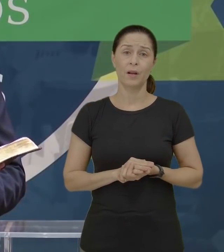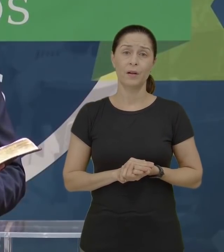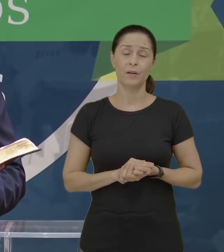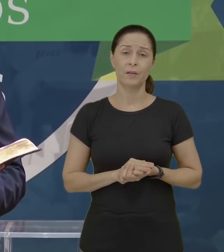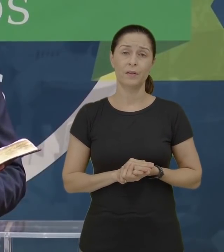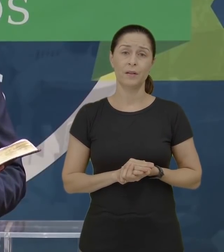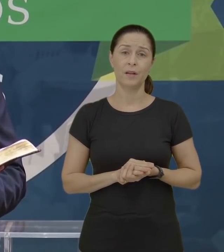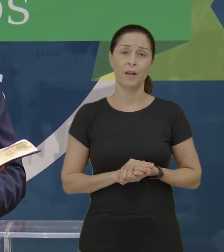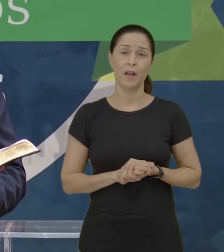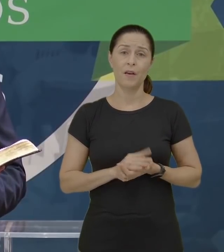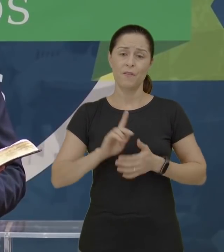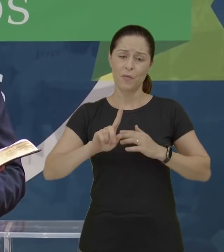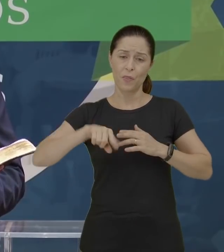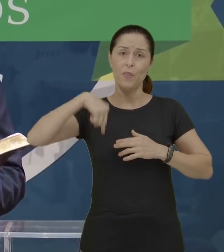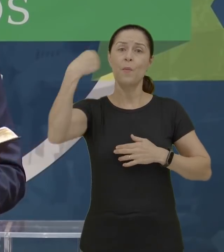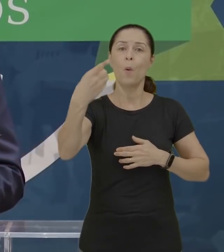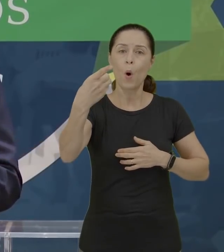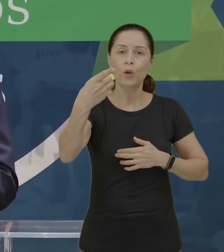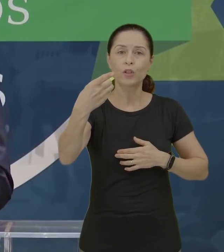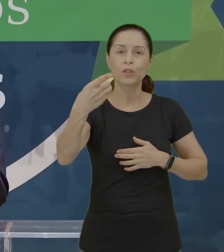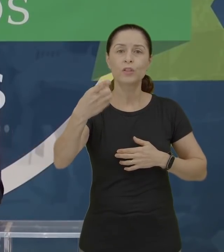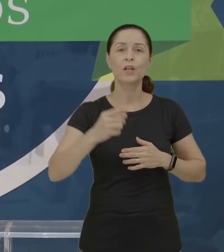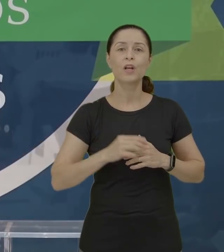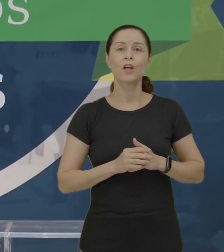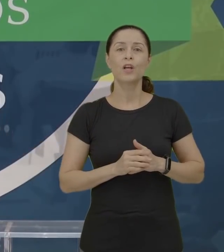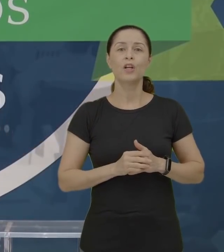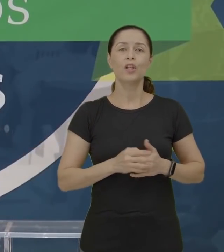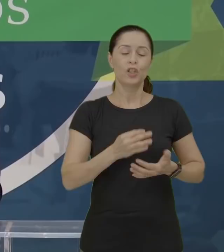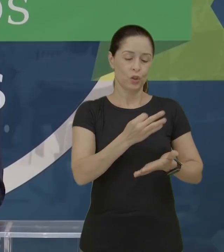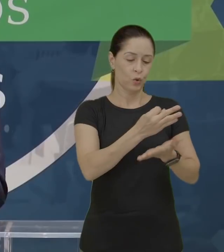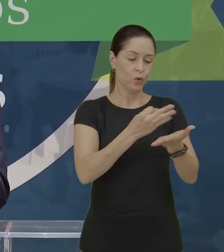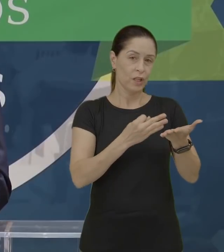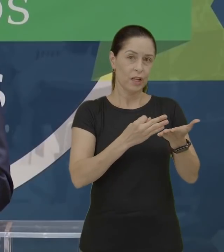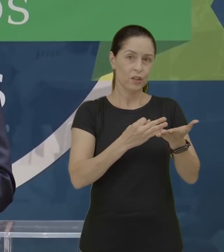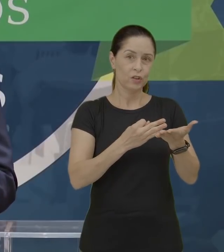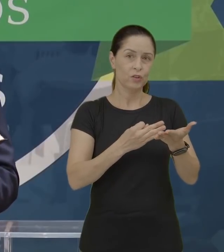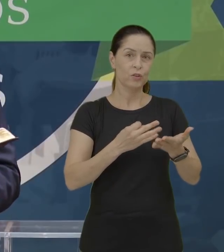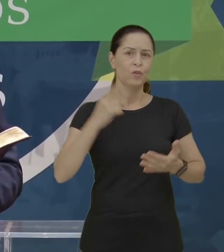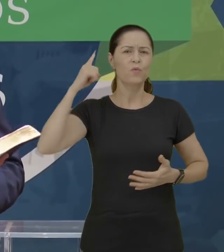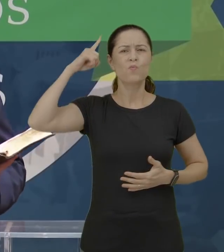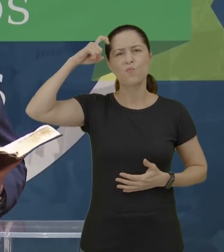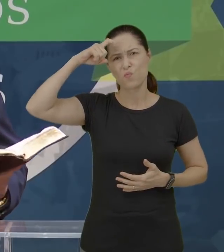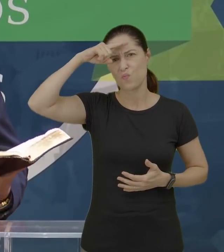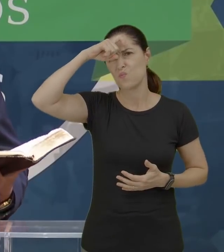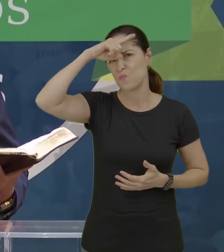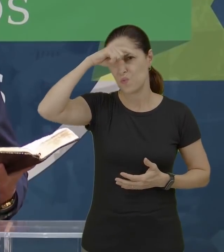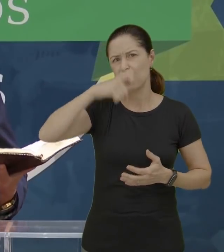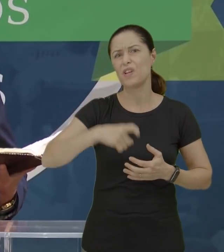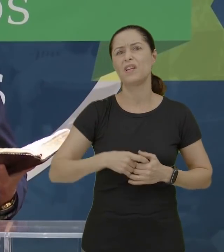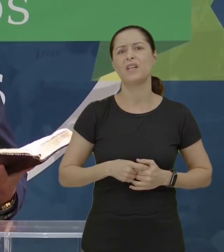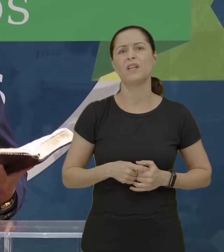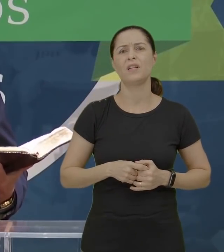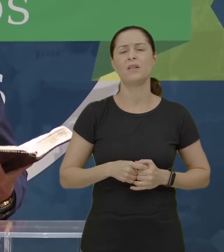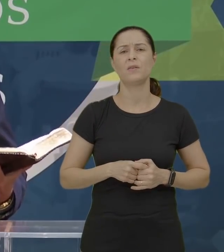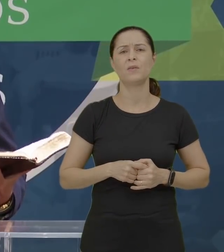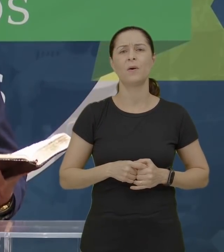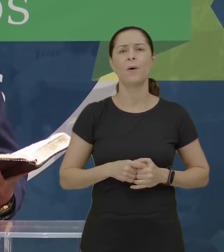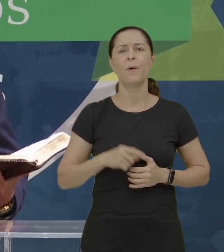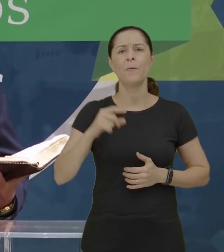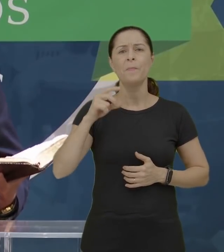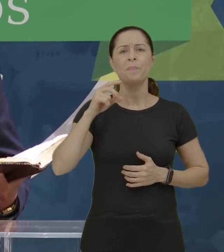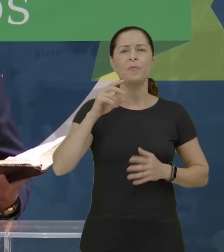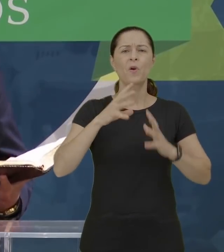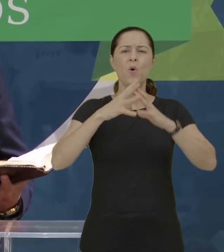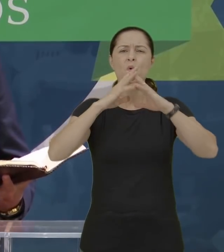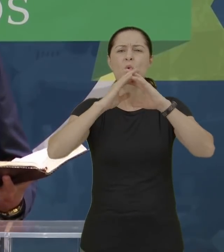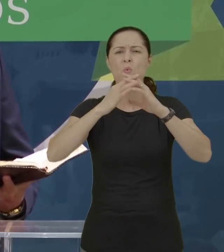pelo texto mais difícil desta carta, o texto talvez mais